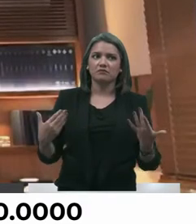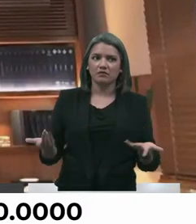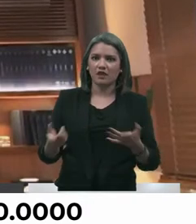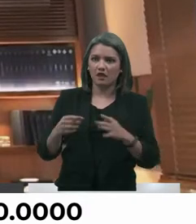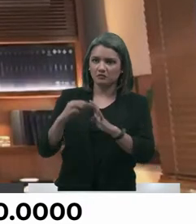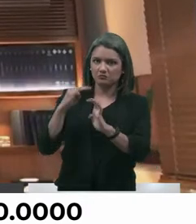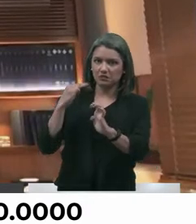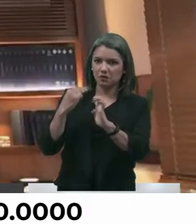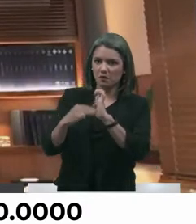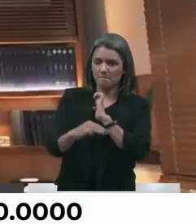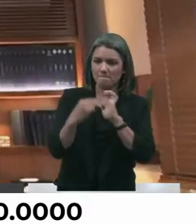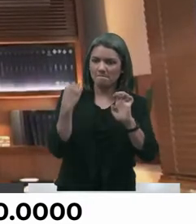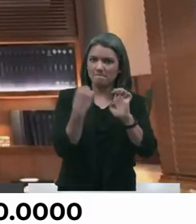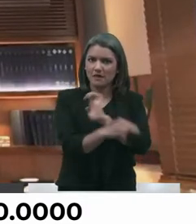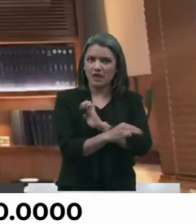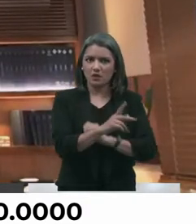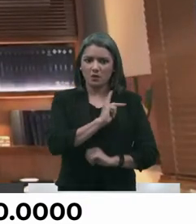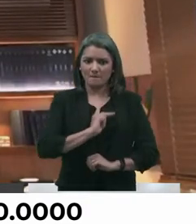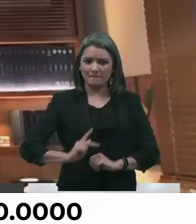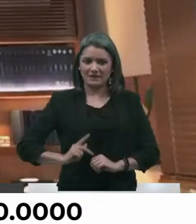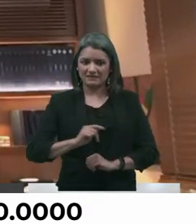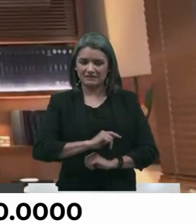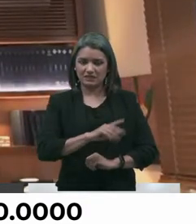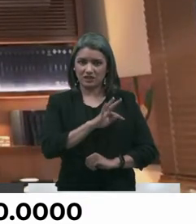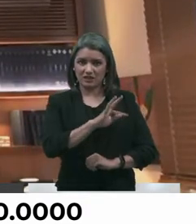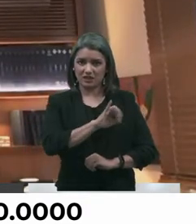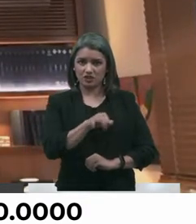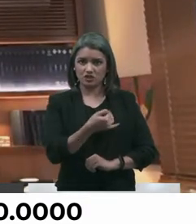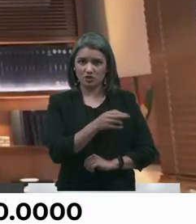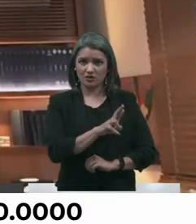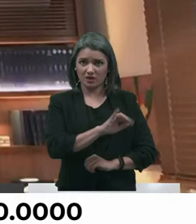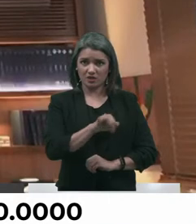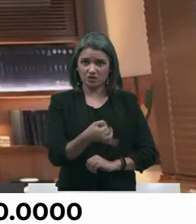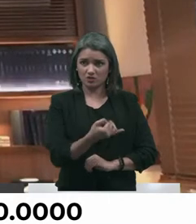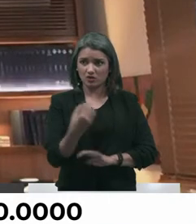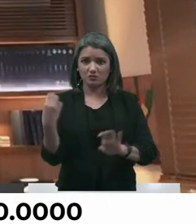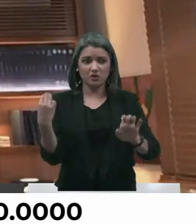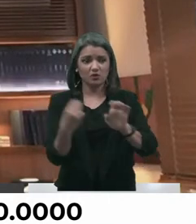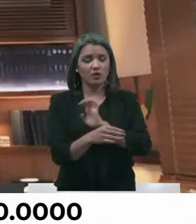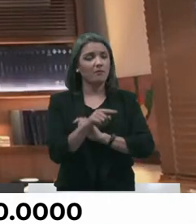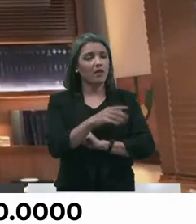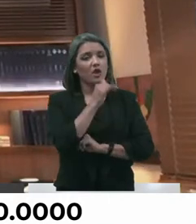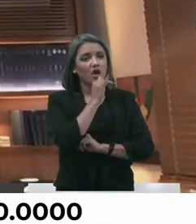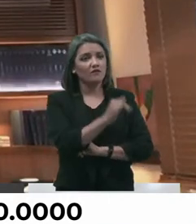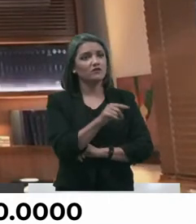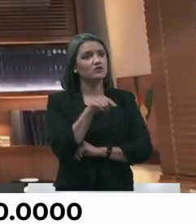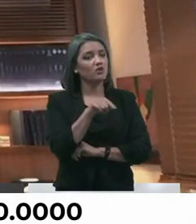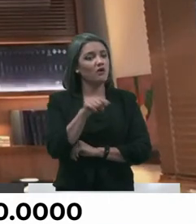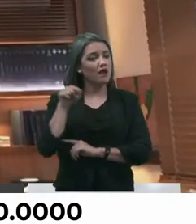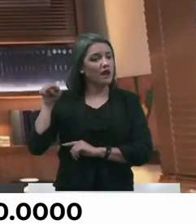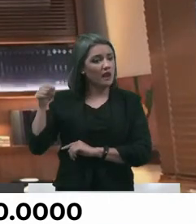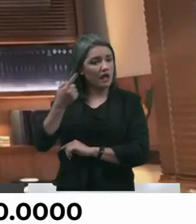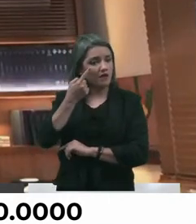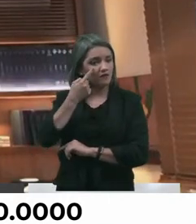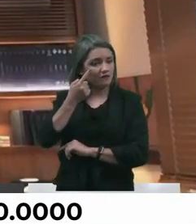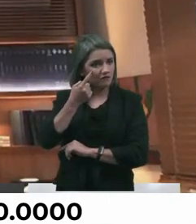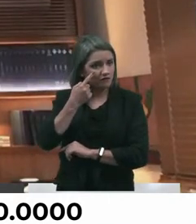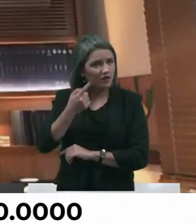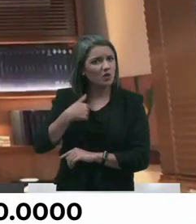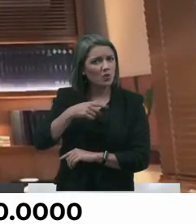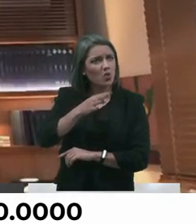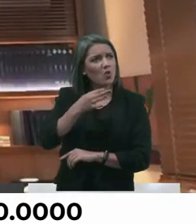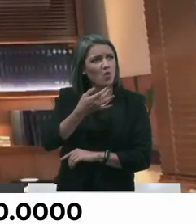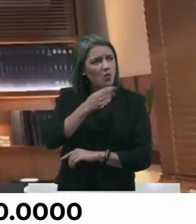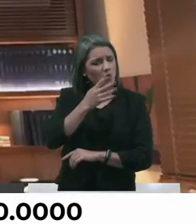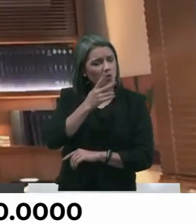um e-mail para a presidência do Tribunal de Justiça do Estado do Rio de Janeiro e comunica que aquele bem que ele acreditava ser de